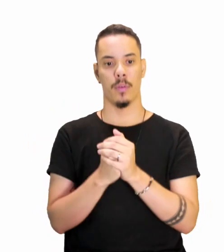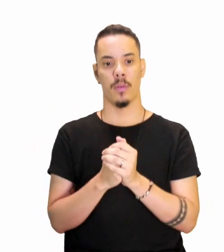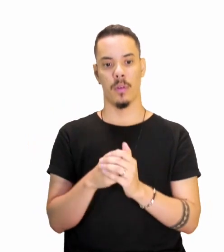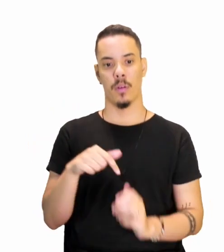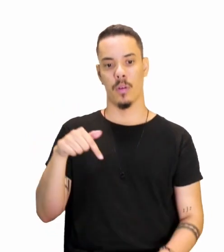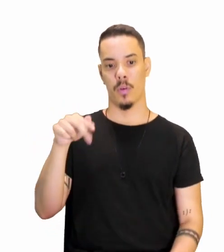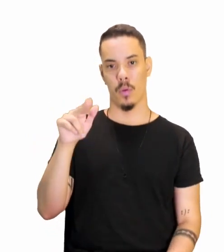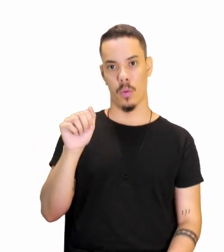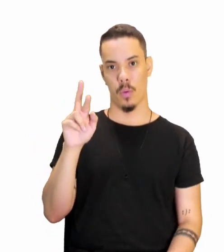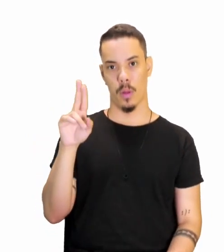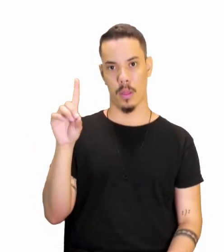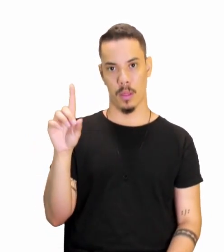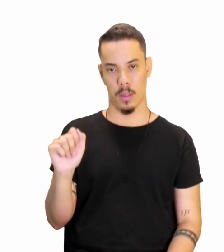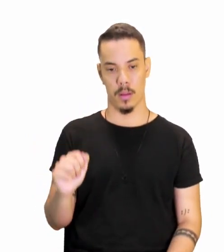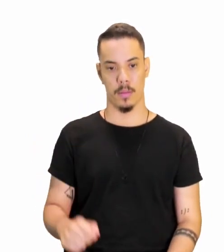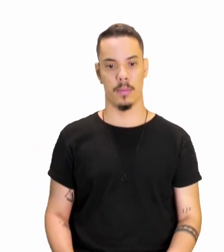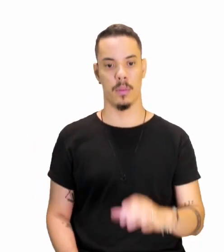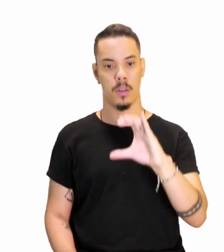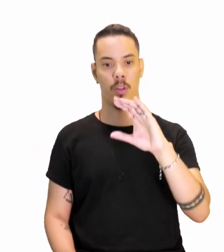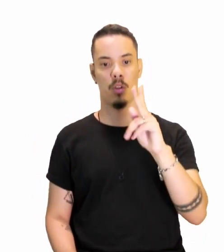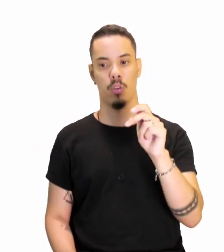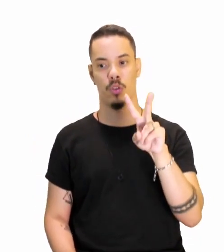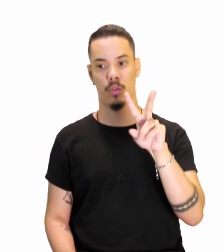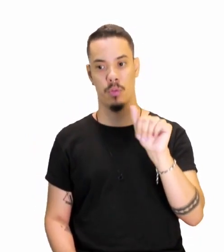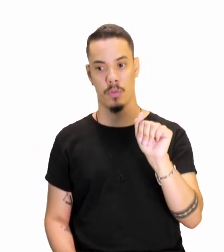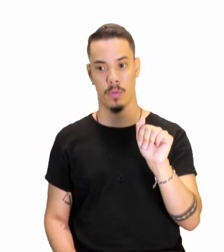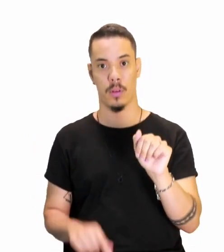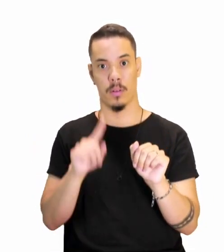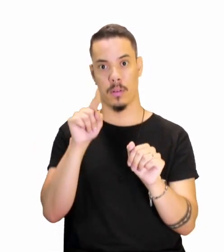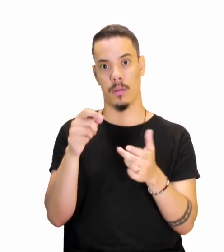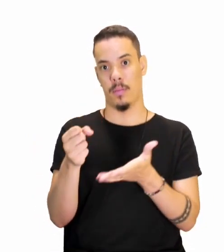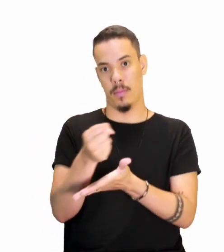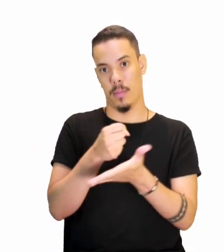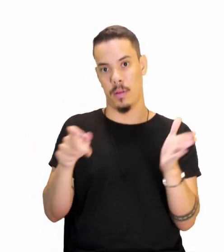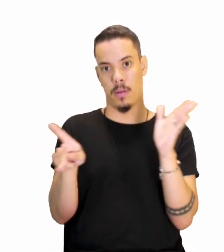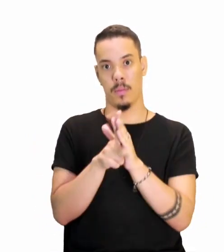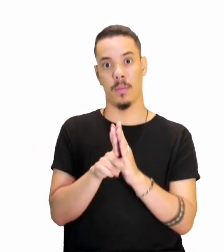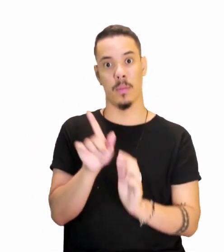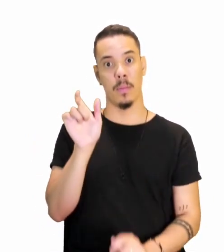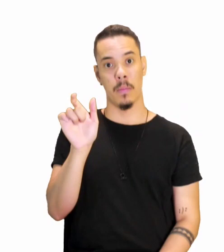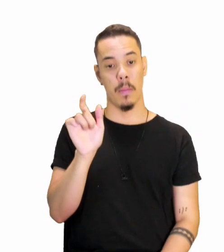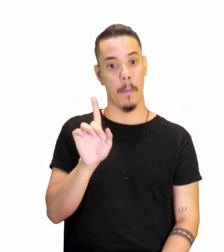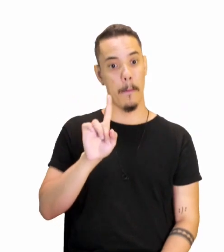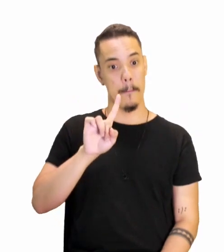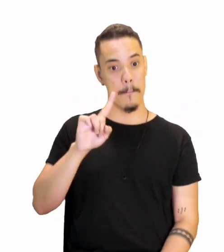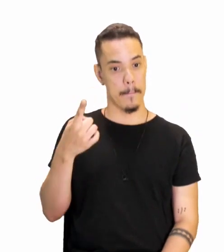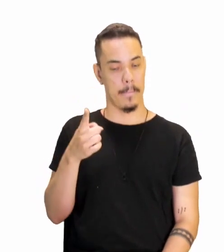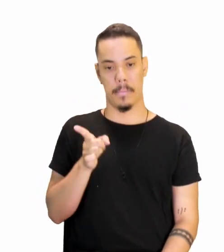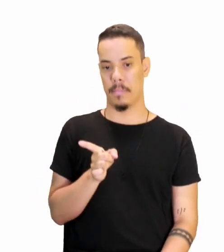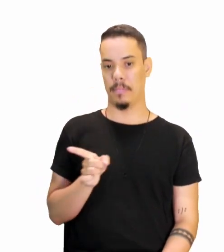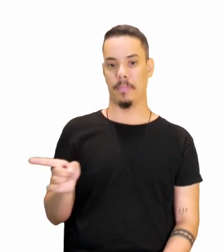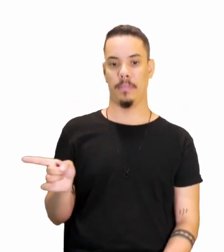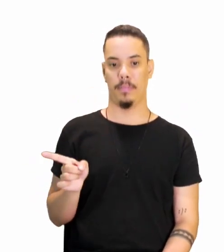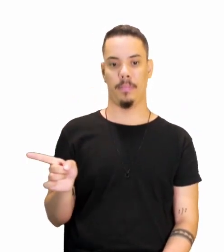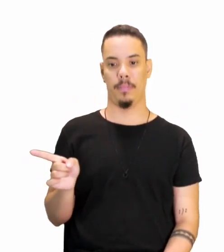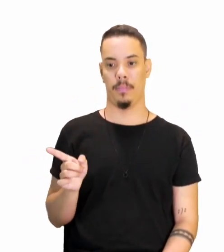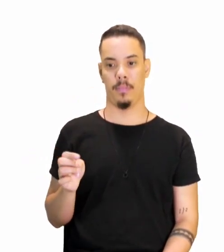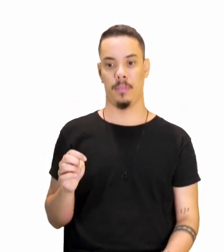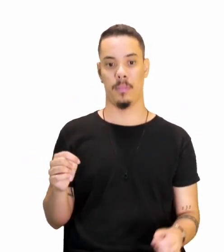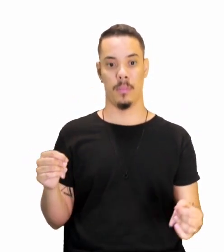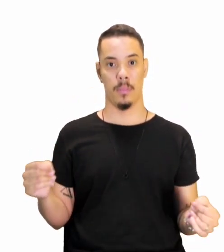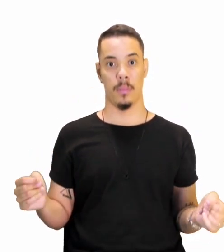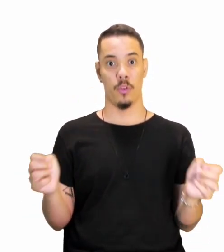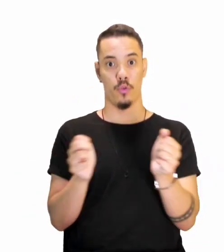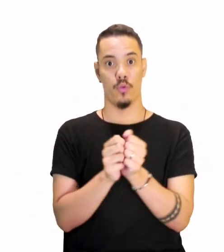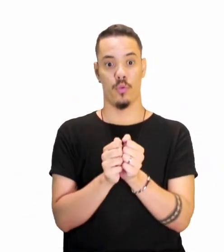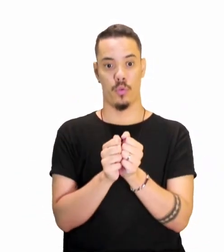guarda, e tenho um radical de chuva, a base da palavra. Mas essa daqui, ó, juntou dois